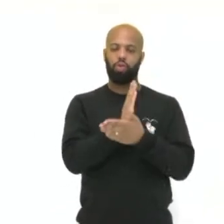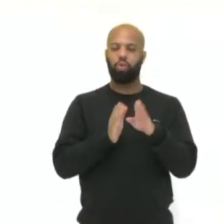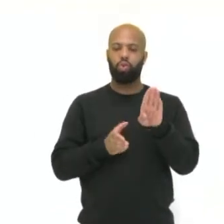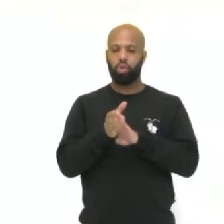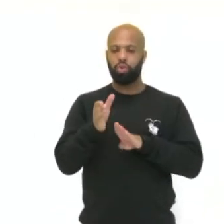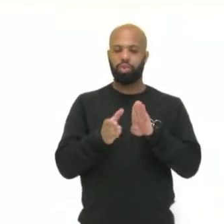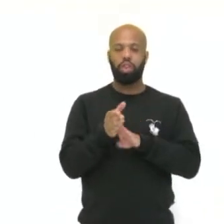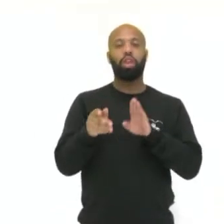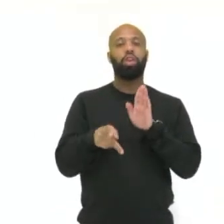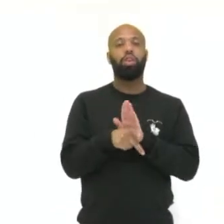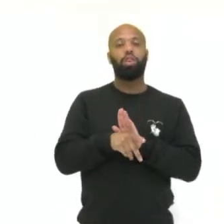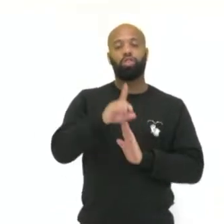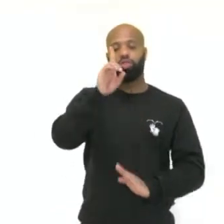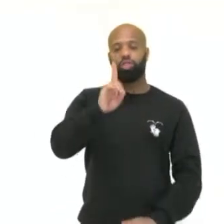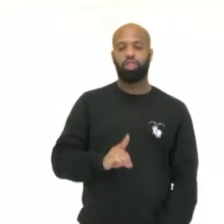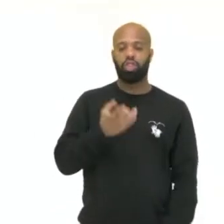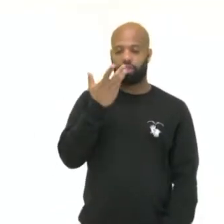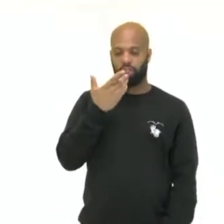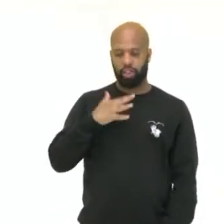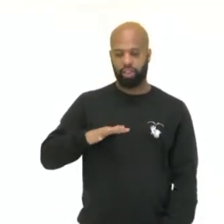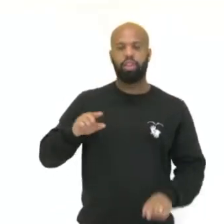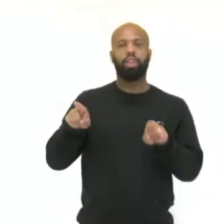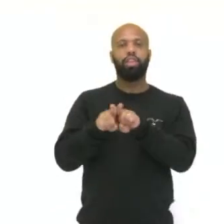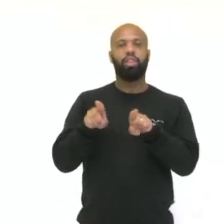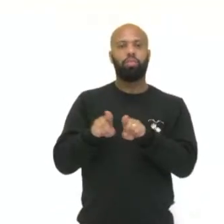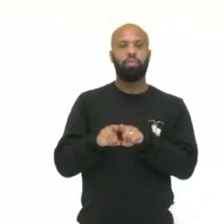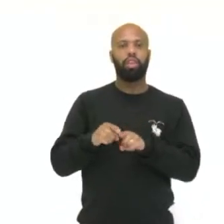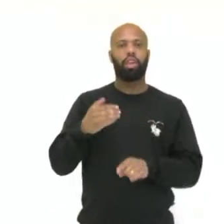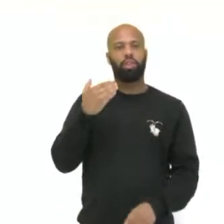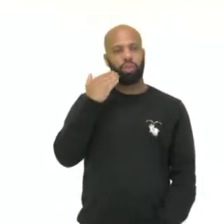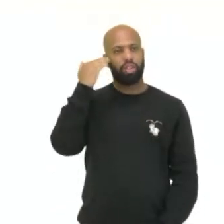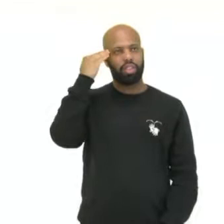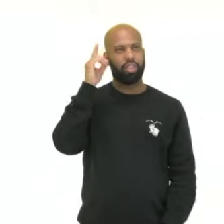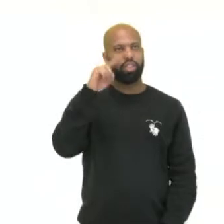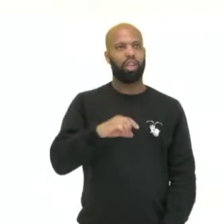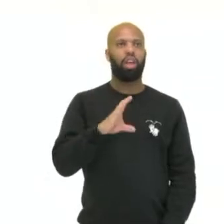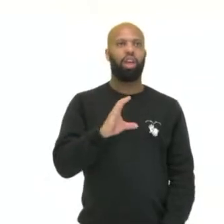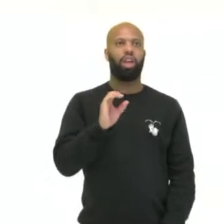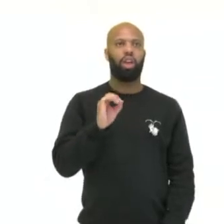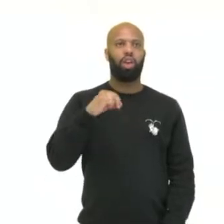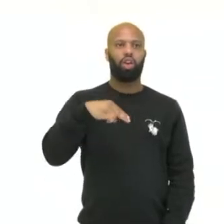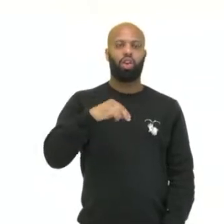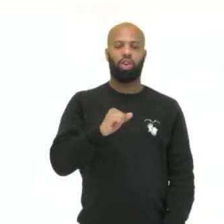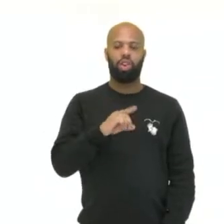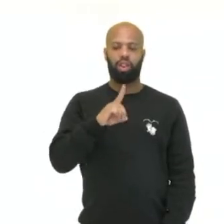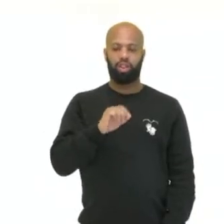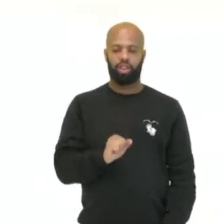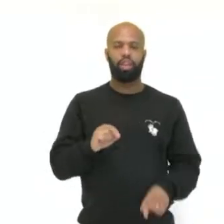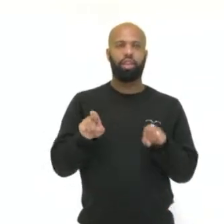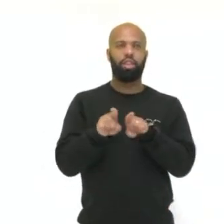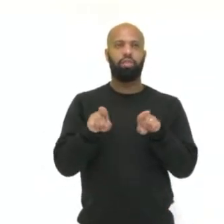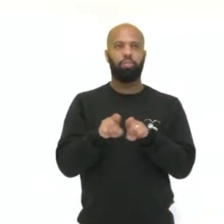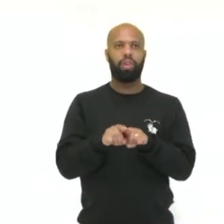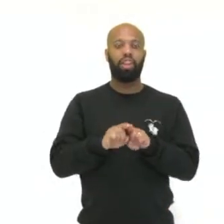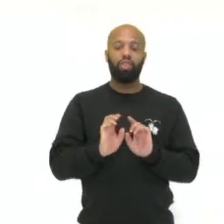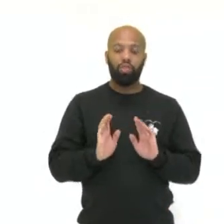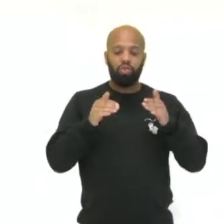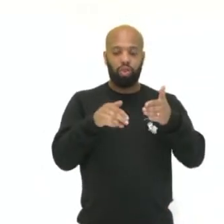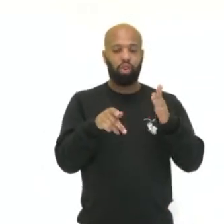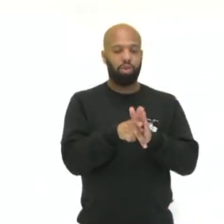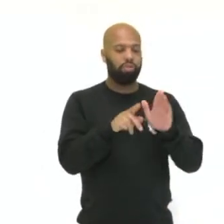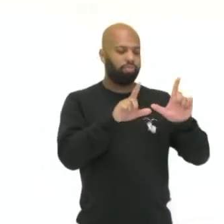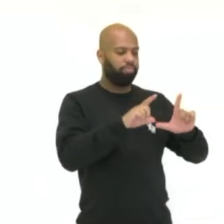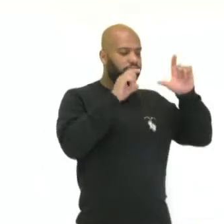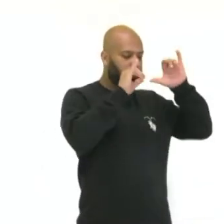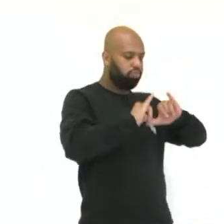e da Adolescência, CONANDA, reforçar a proibição da comunicação destinada a crianças menores de 12 anos,